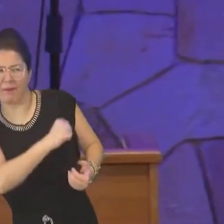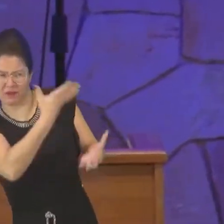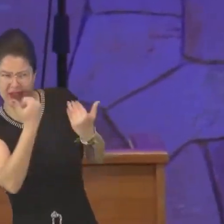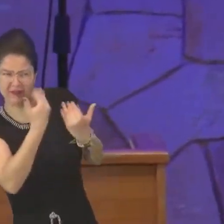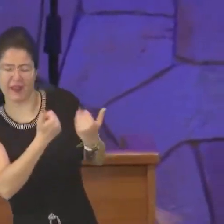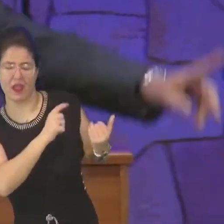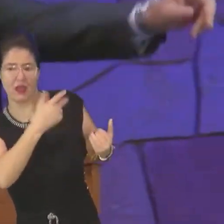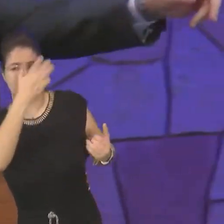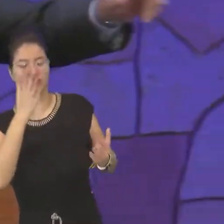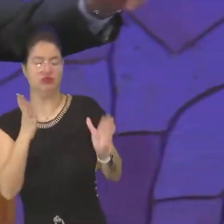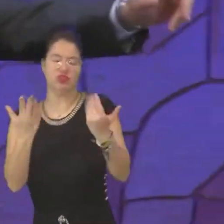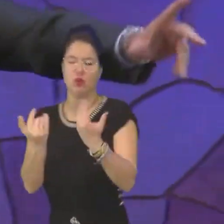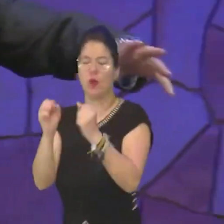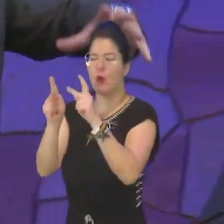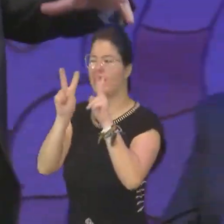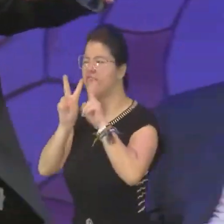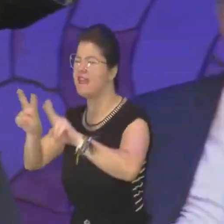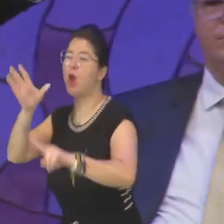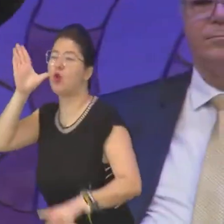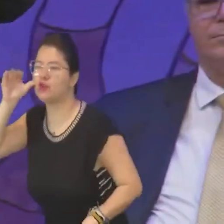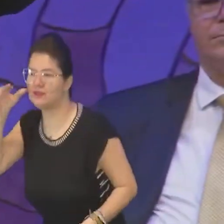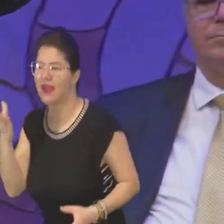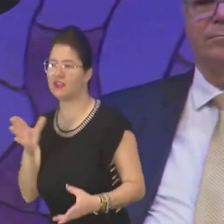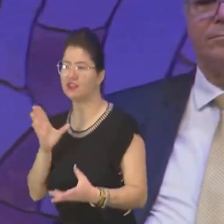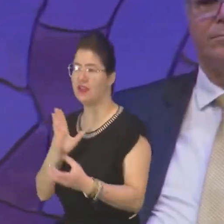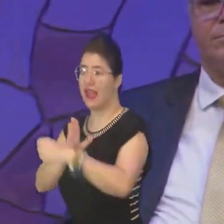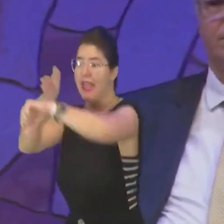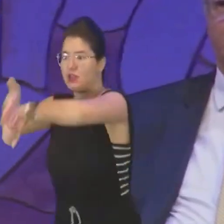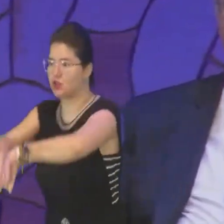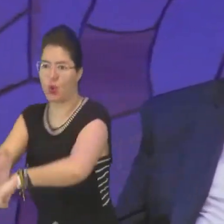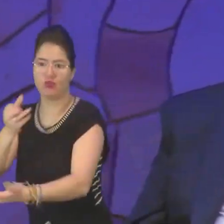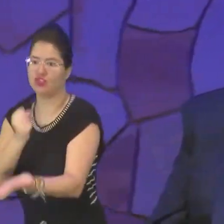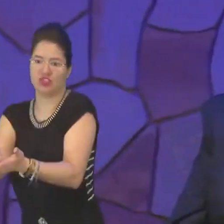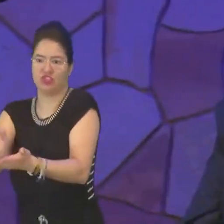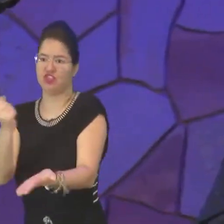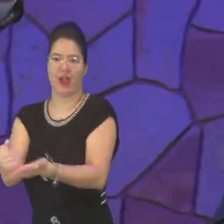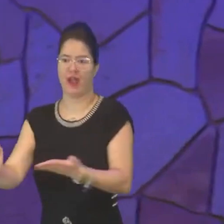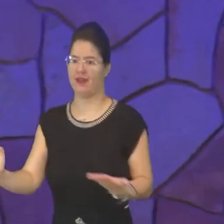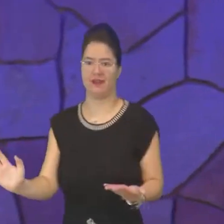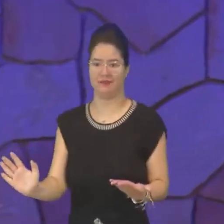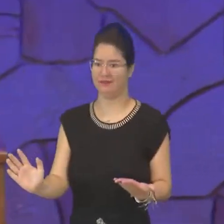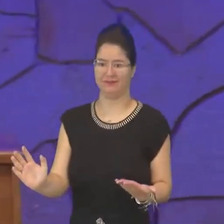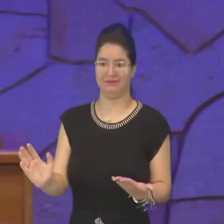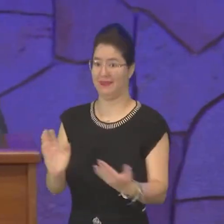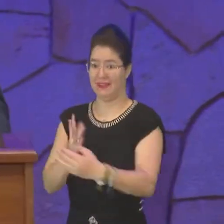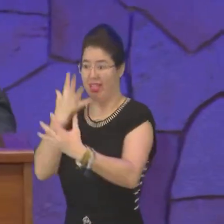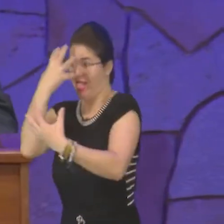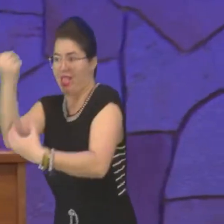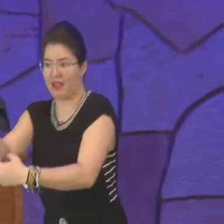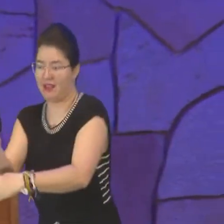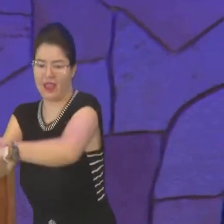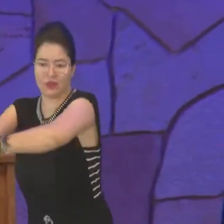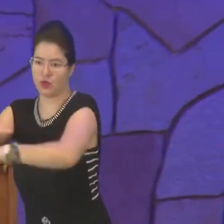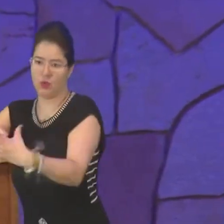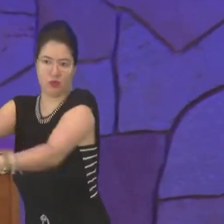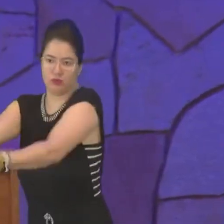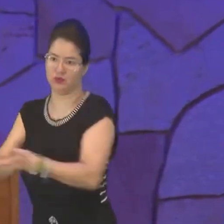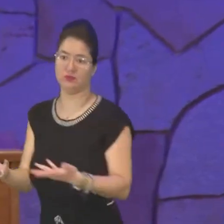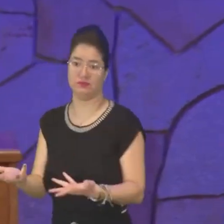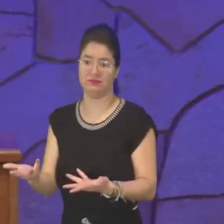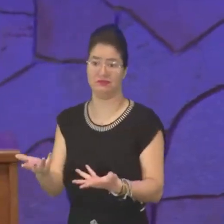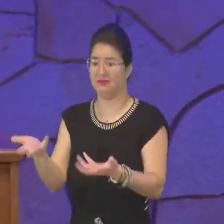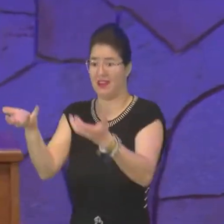pode fazer isso, olha, isso que você está fazendo é errado, e o indivíduo então fica naquela coisa. O dia que ele explode, uma das coisas que ele não